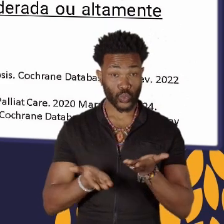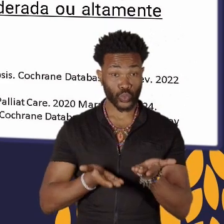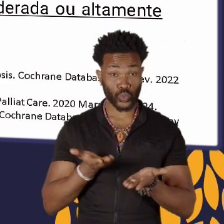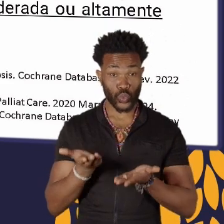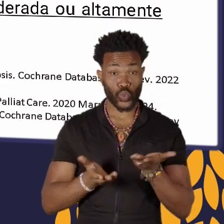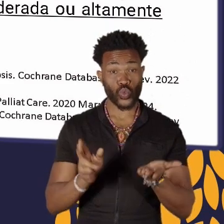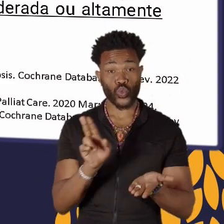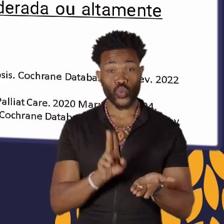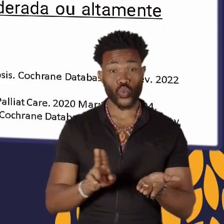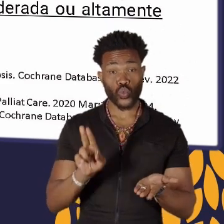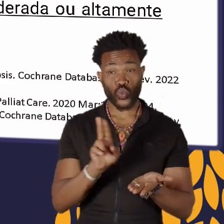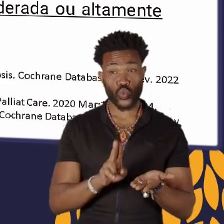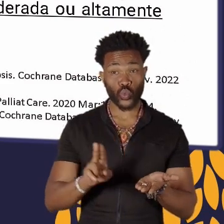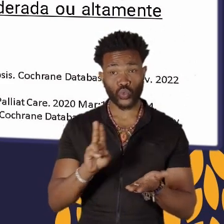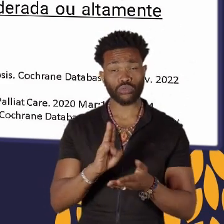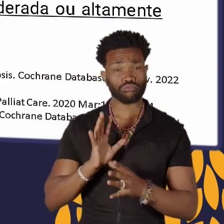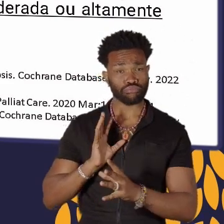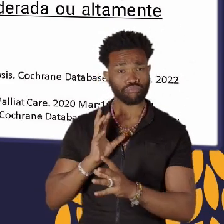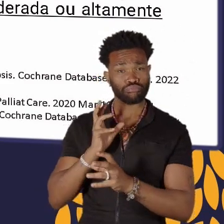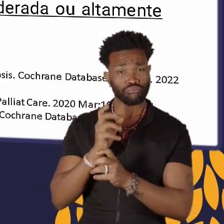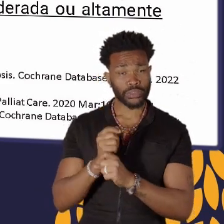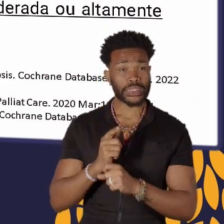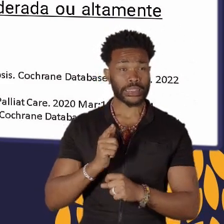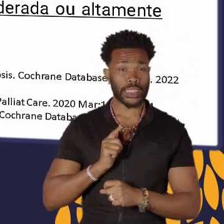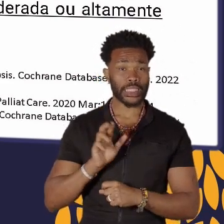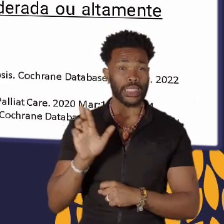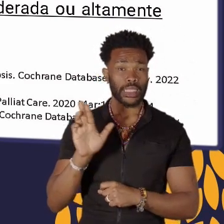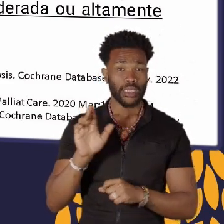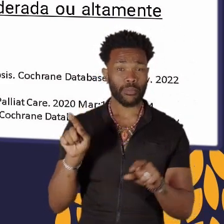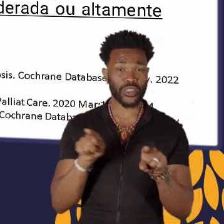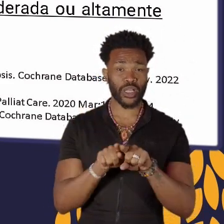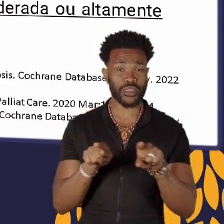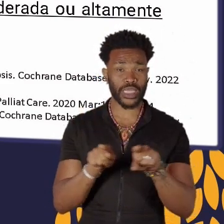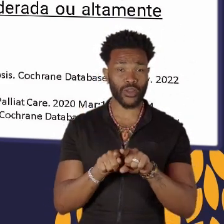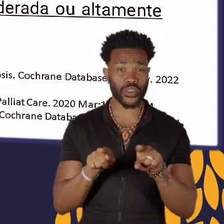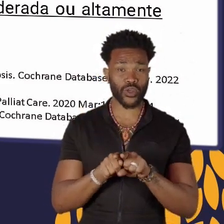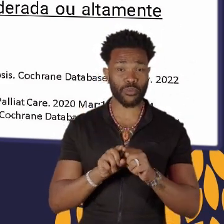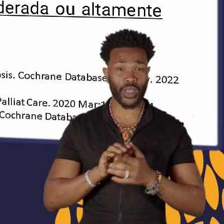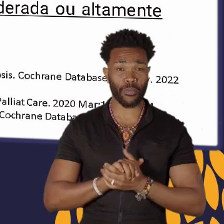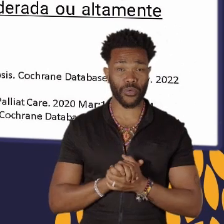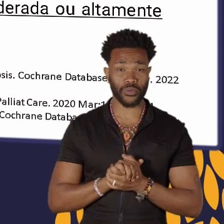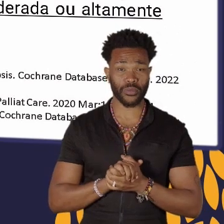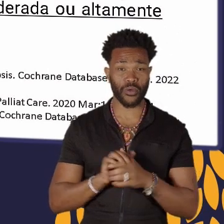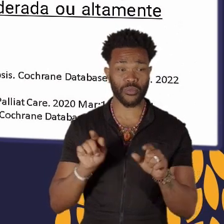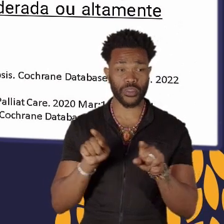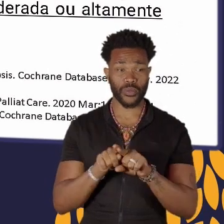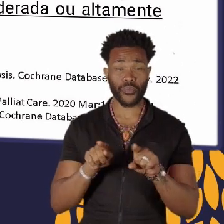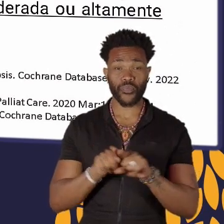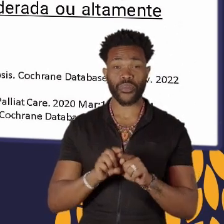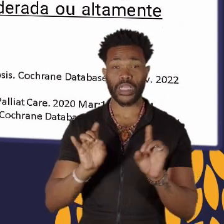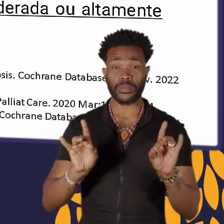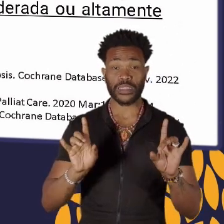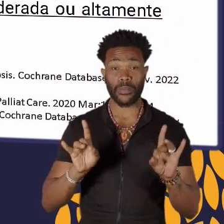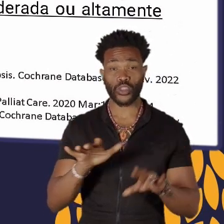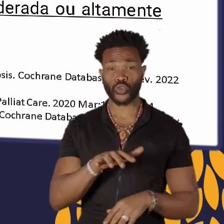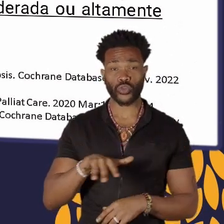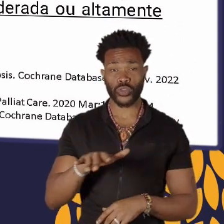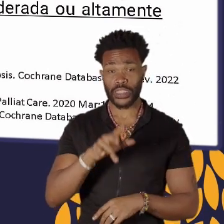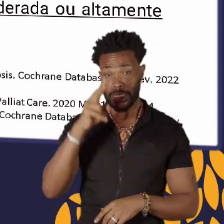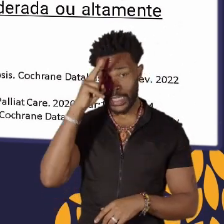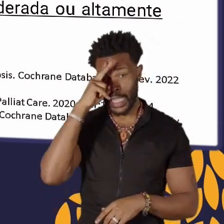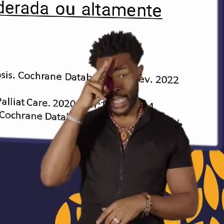o uso, né, conjunto da cannabis, ela apresenta ali uma melhora, especialmente nos casos